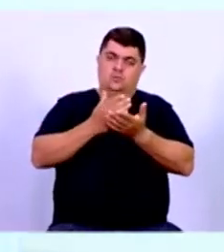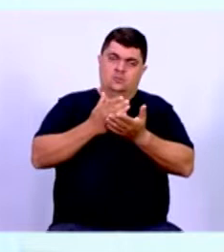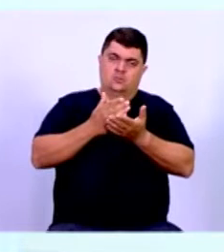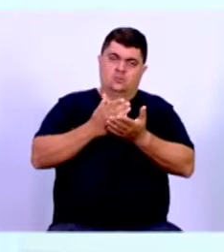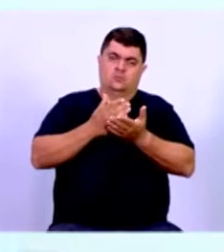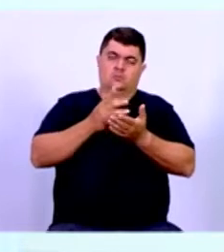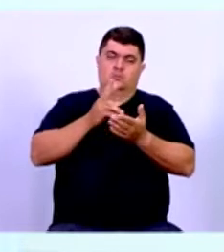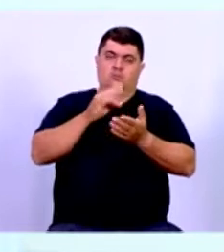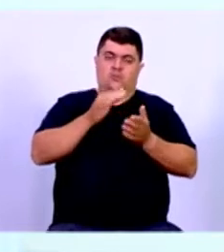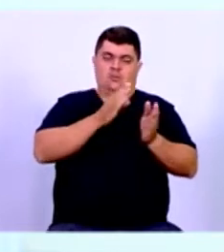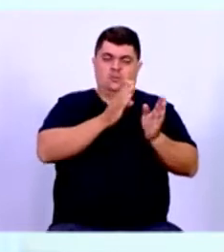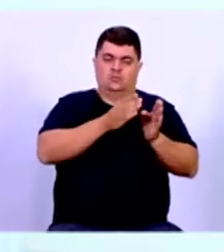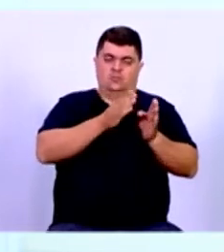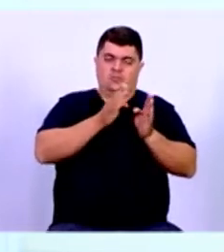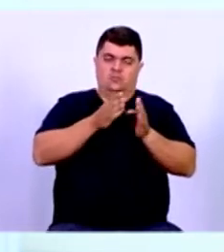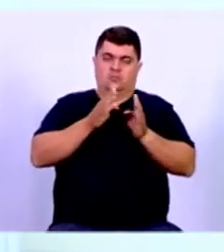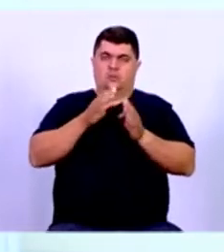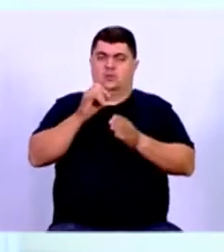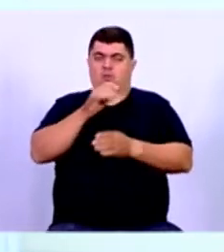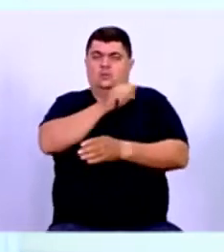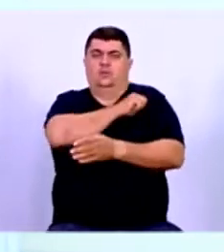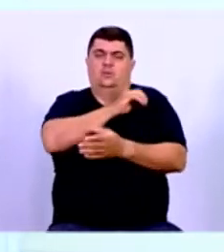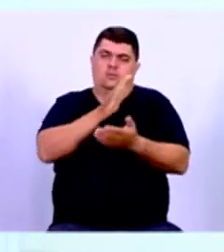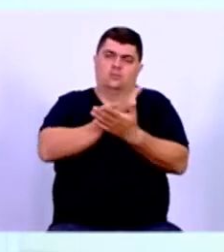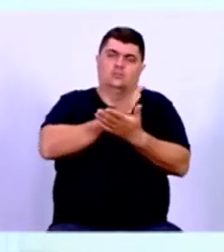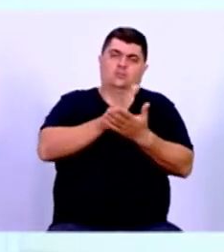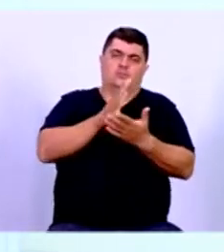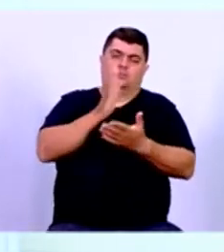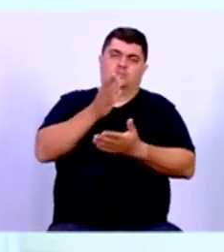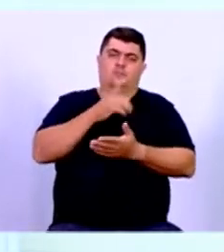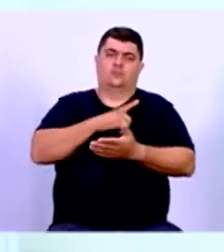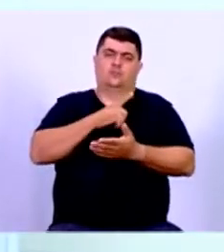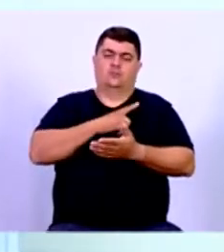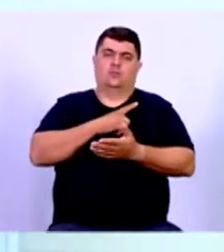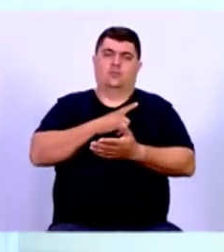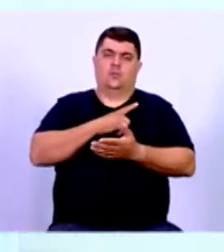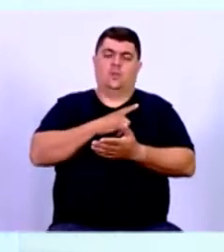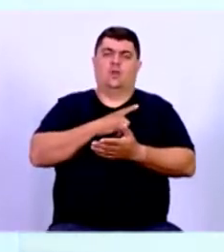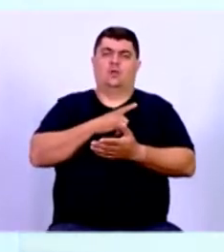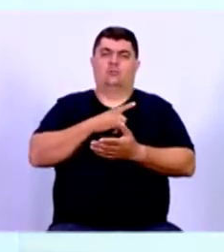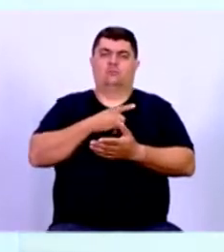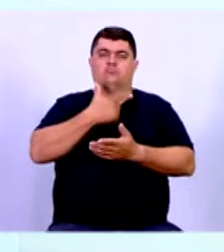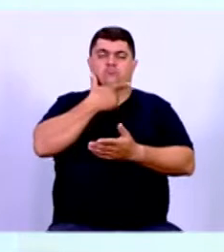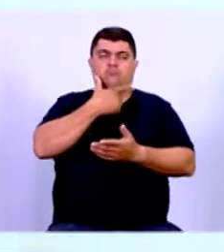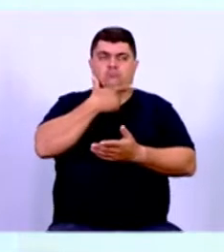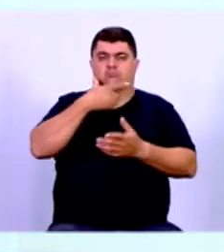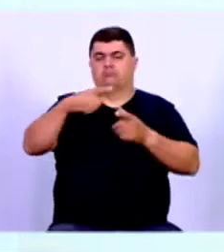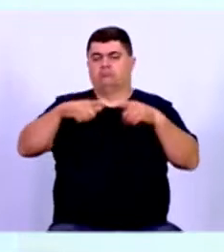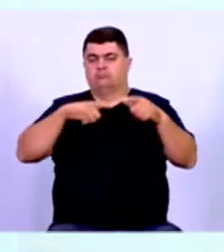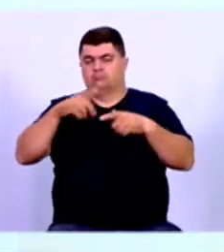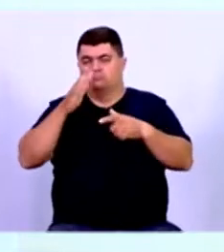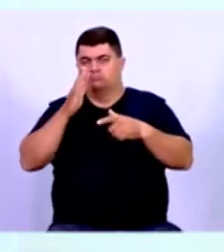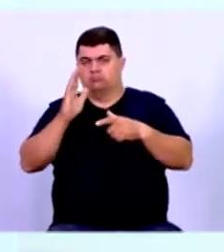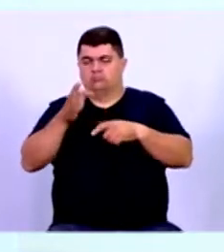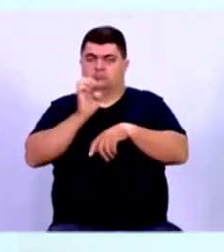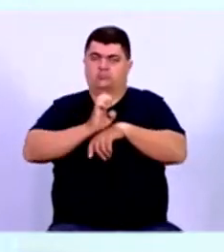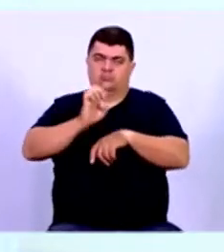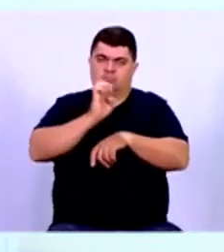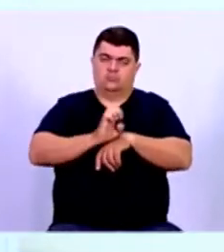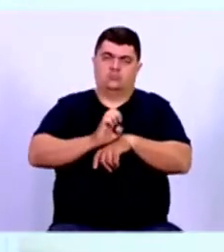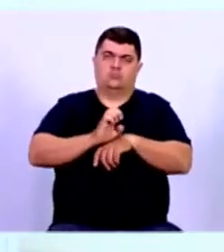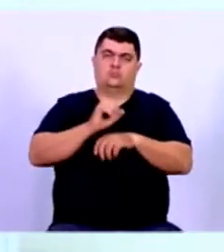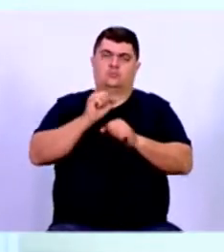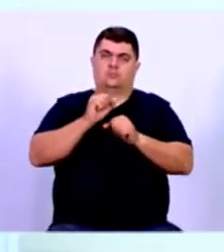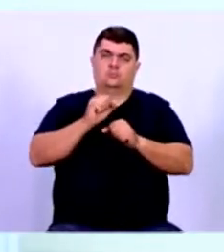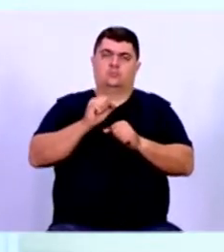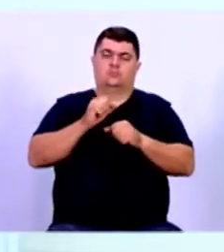e os alunos que já têm, de repente, uma indicação, a possibilidade de local para iniciar, para realizar o estágio, eles